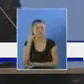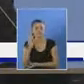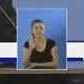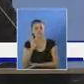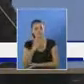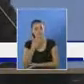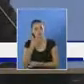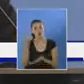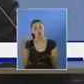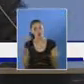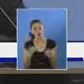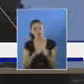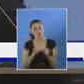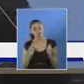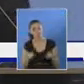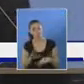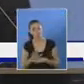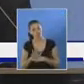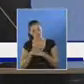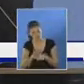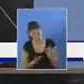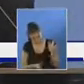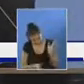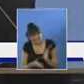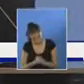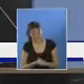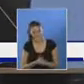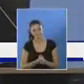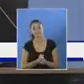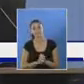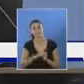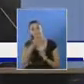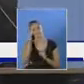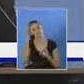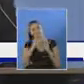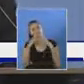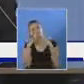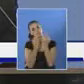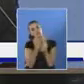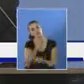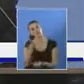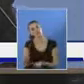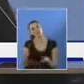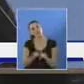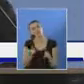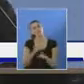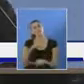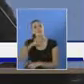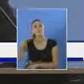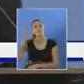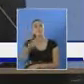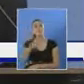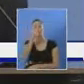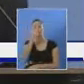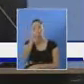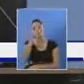que isso vai trazer um certo sentido de segurança para os pais, para os professores, para a direção da Escola Estadual